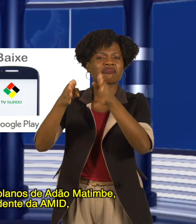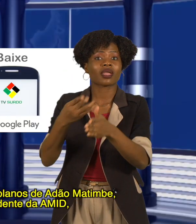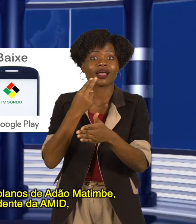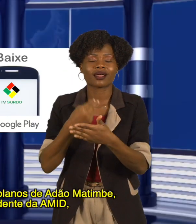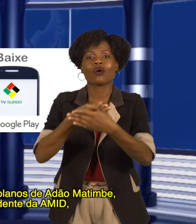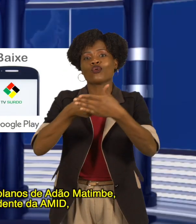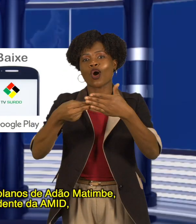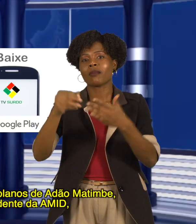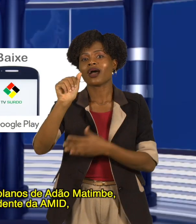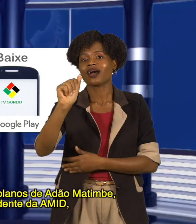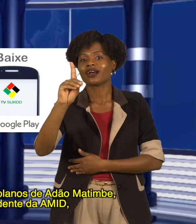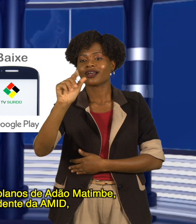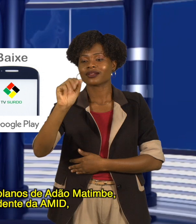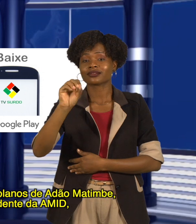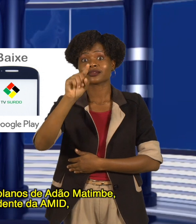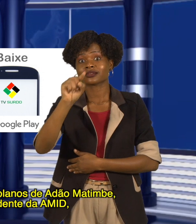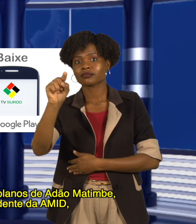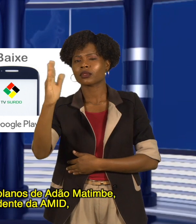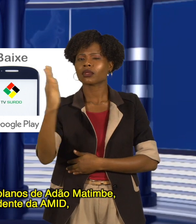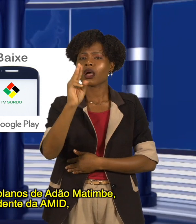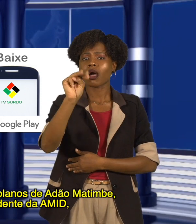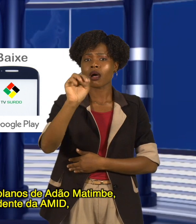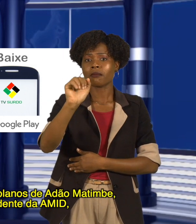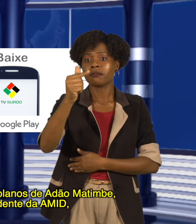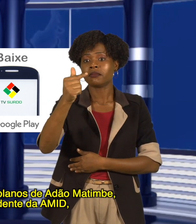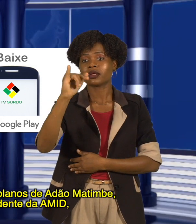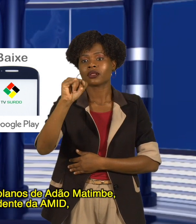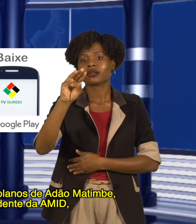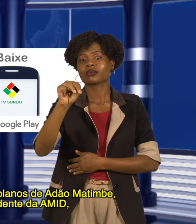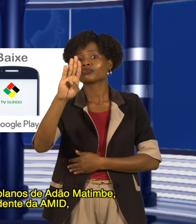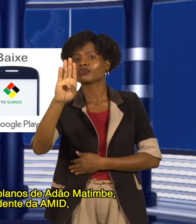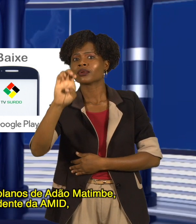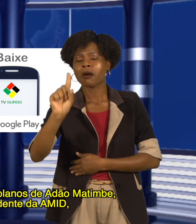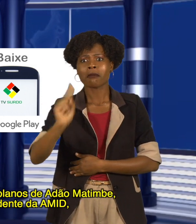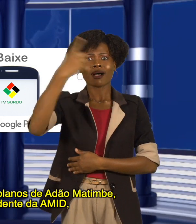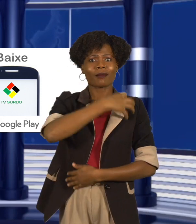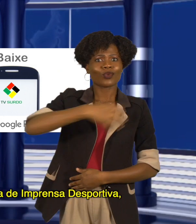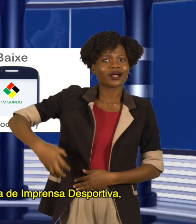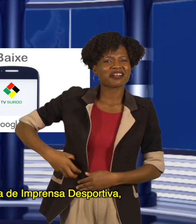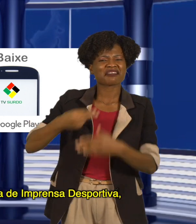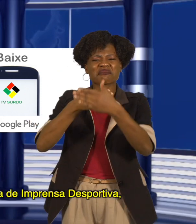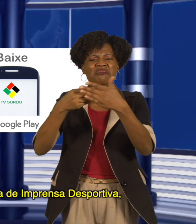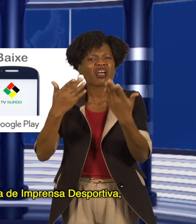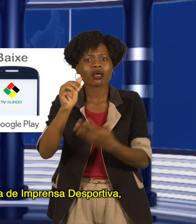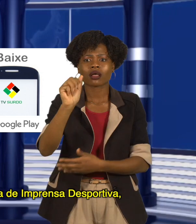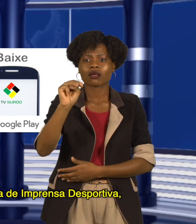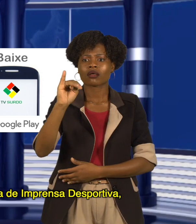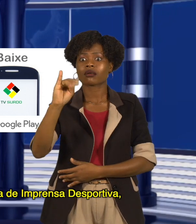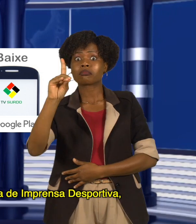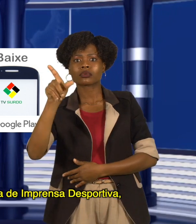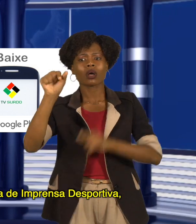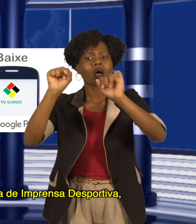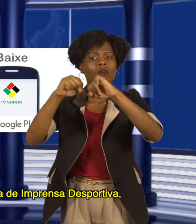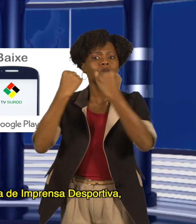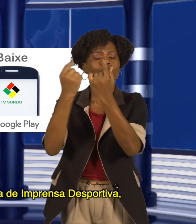Trouxemos também os planos de Adão Matimbe, primeiro presidente da AMID, Associação Moçambicana